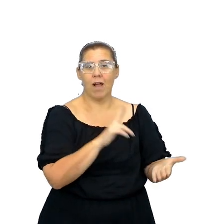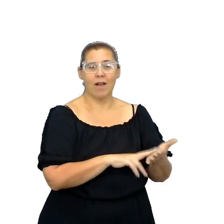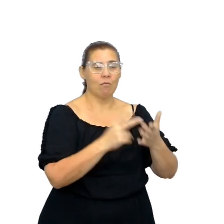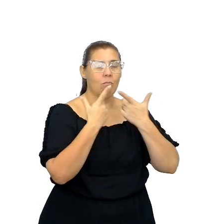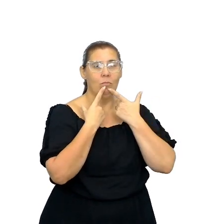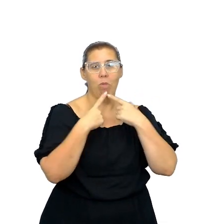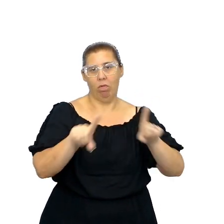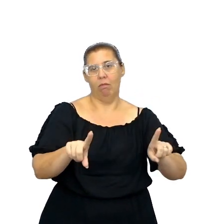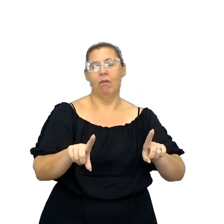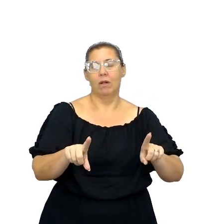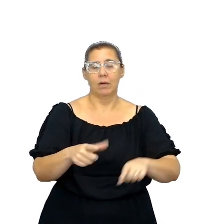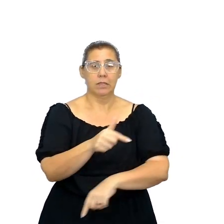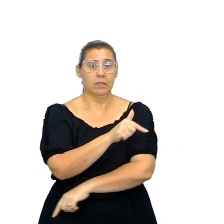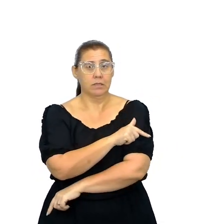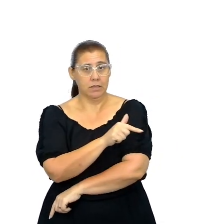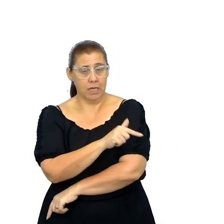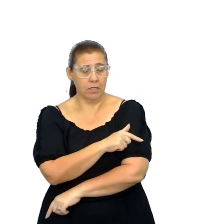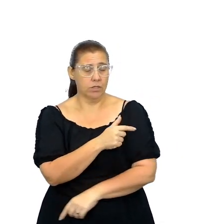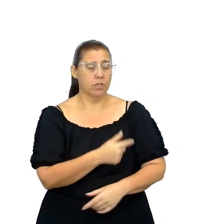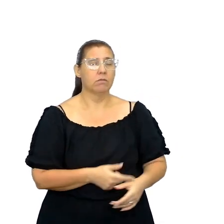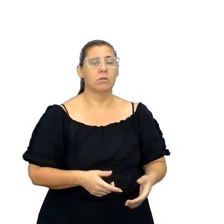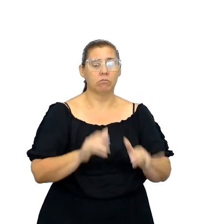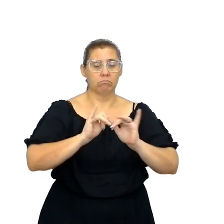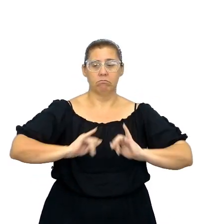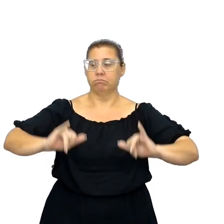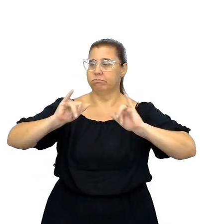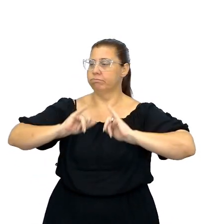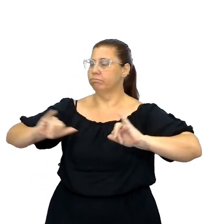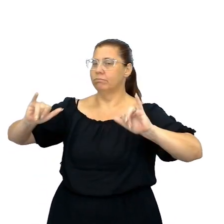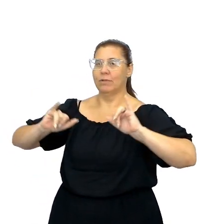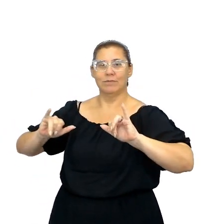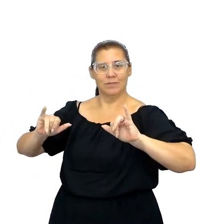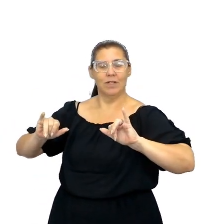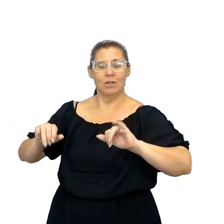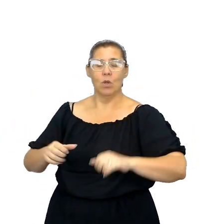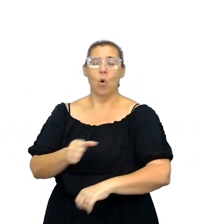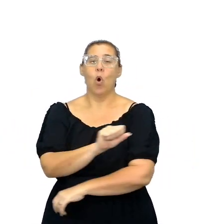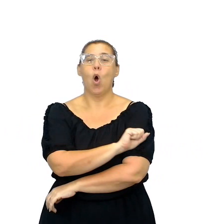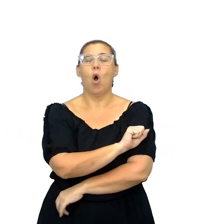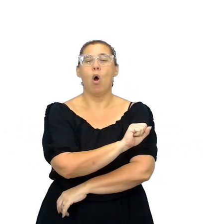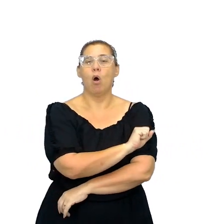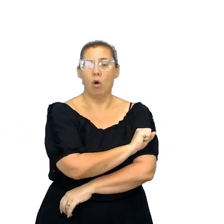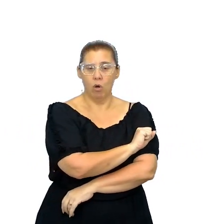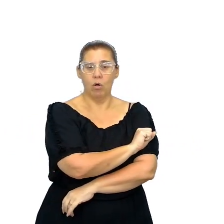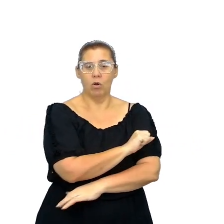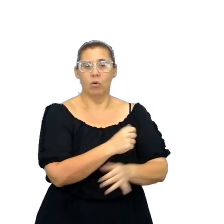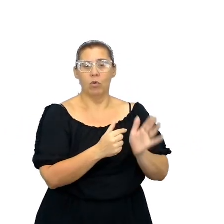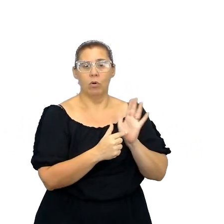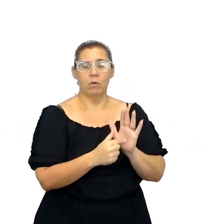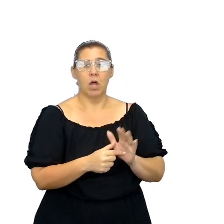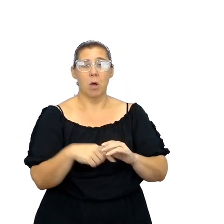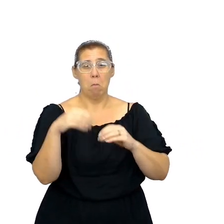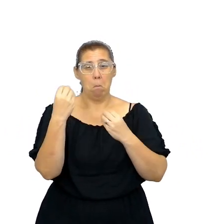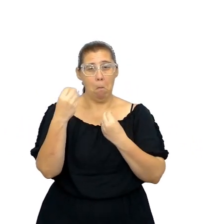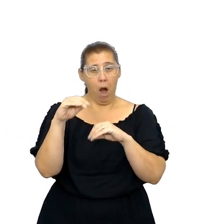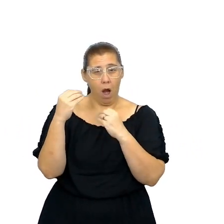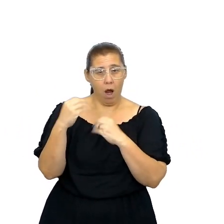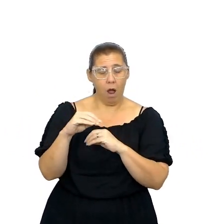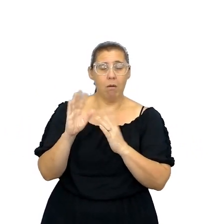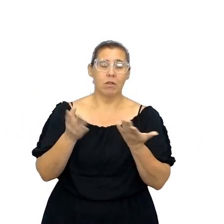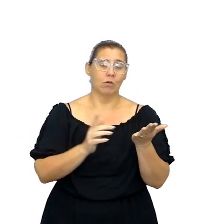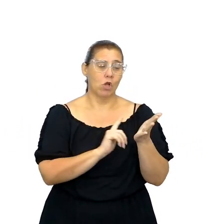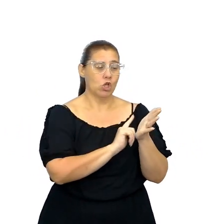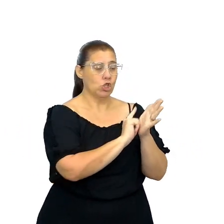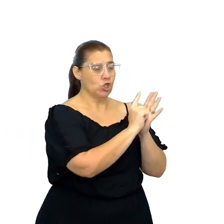reclamação. No 7º ano, será uma campanha comunitária, e no 8º ano aparecerá o meme, né? Então, são